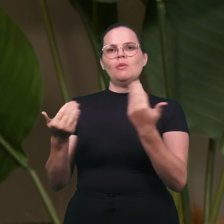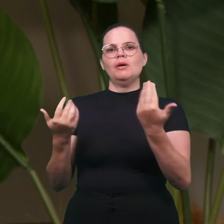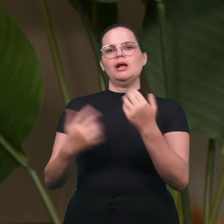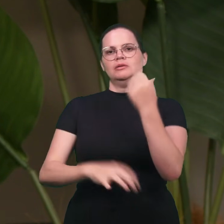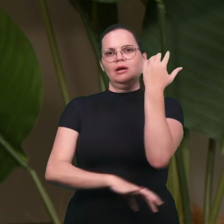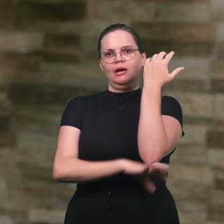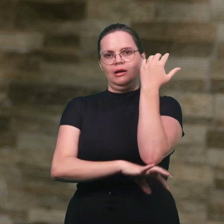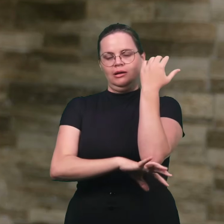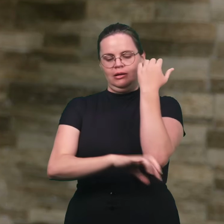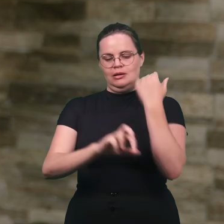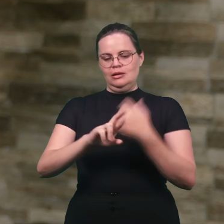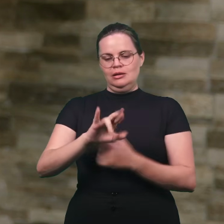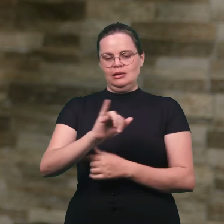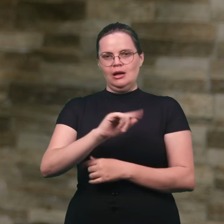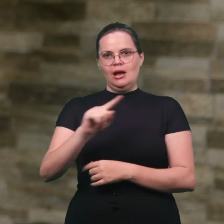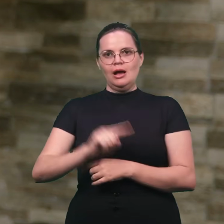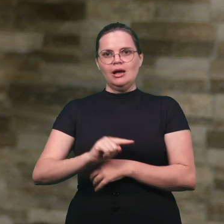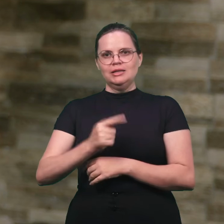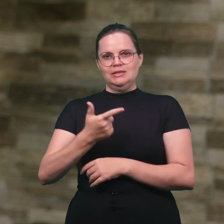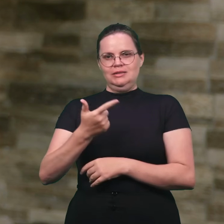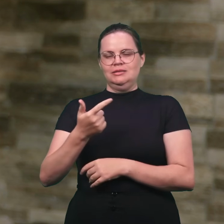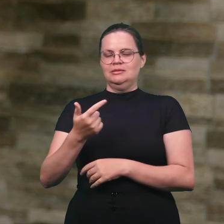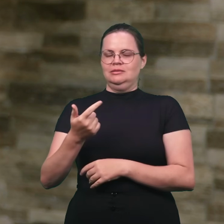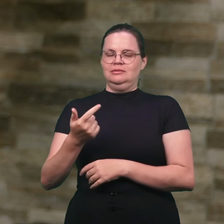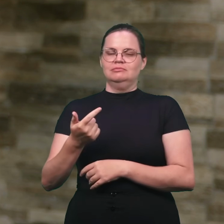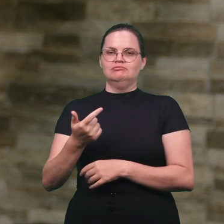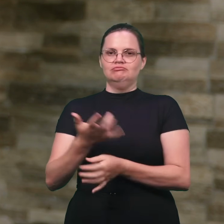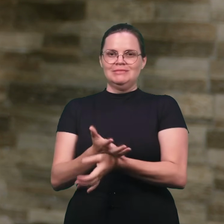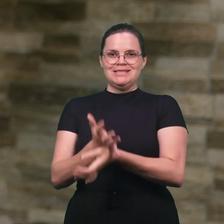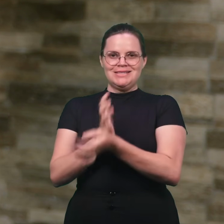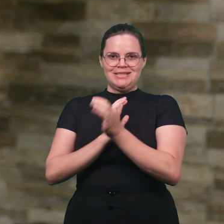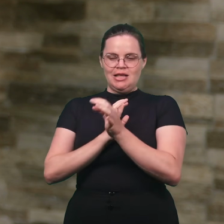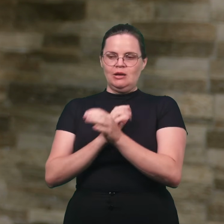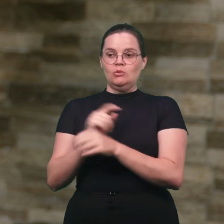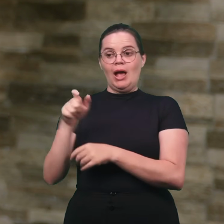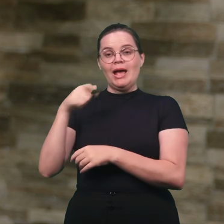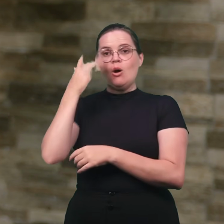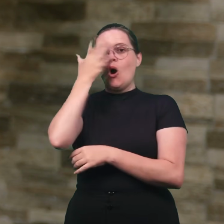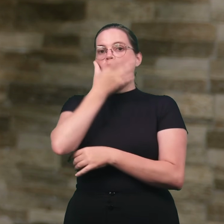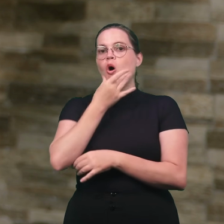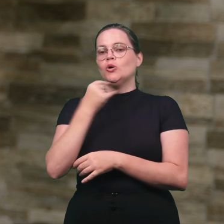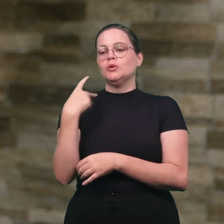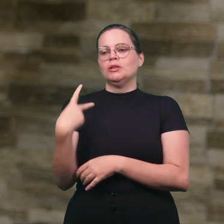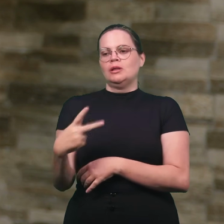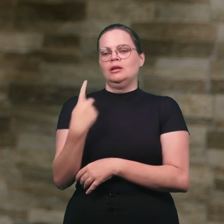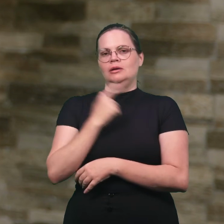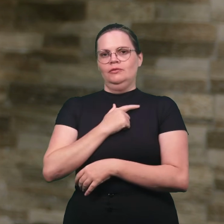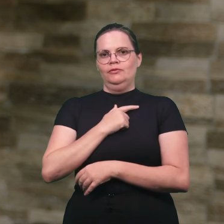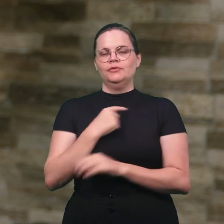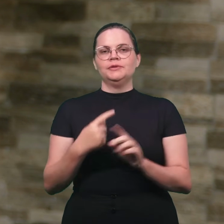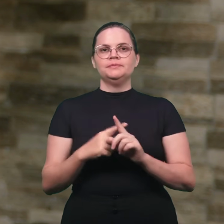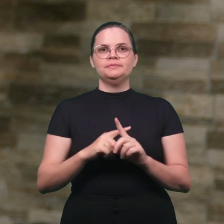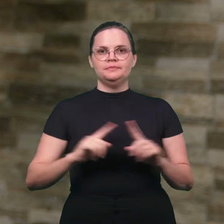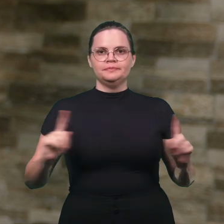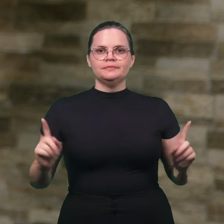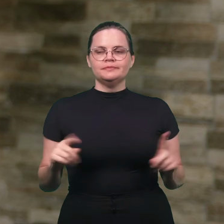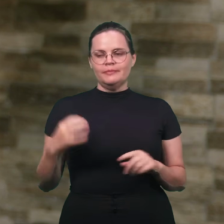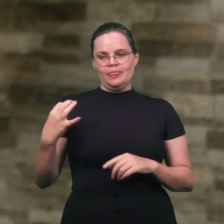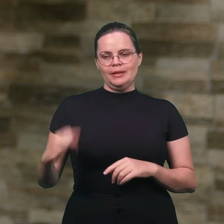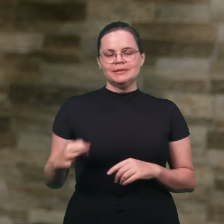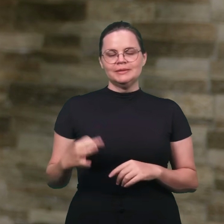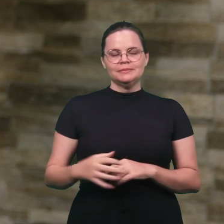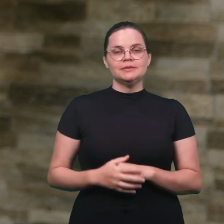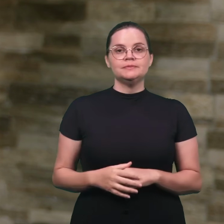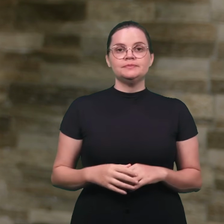verdade? Exatamente. E assim como José no Velho Testamento ele é símbolo do Senhor Jesus, José foi muito frutífero.